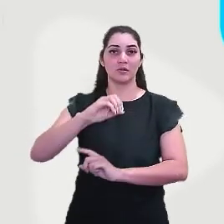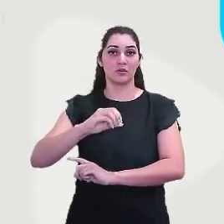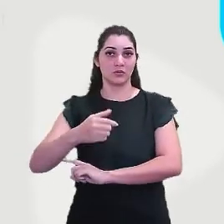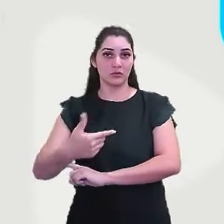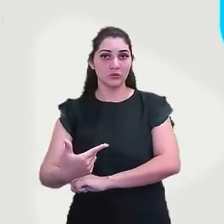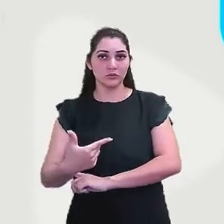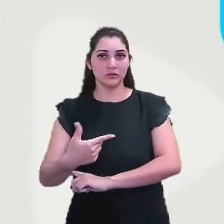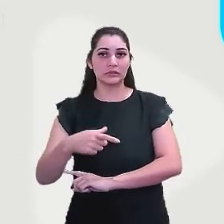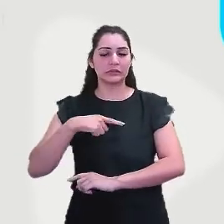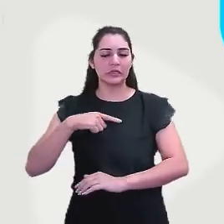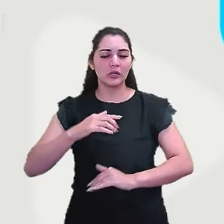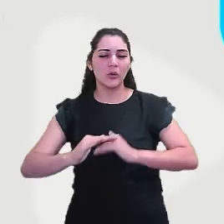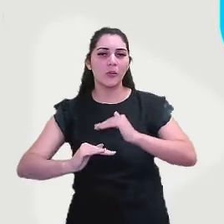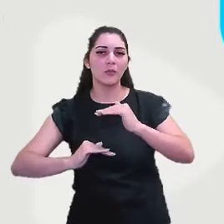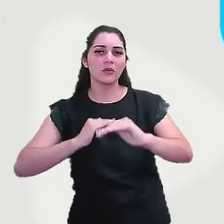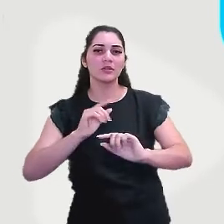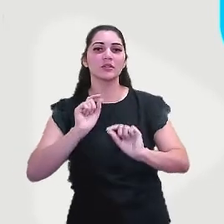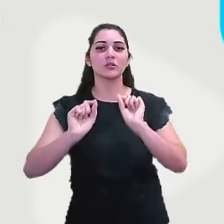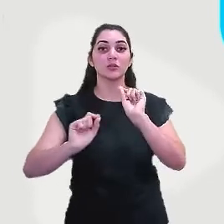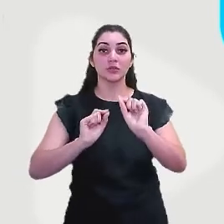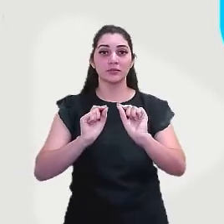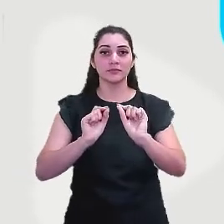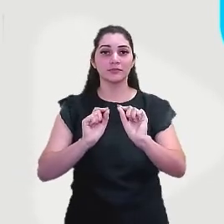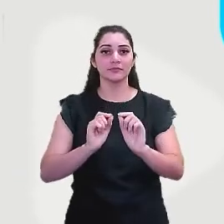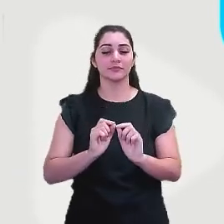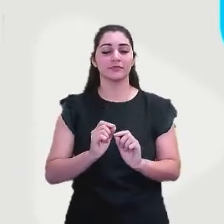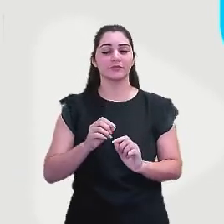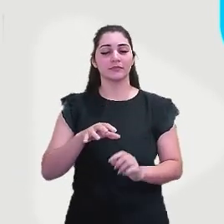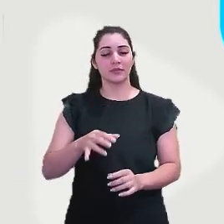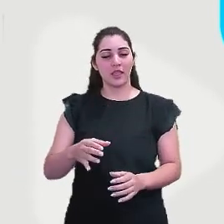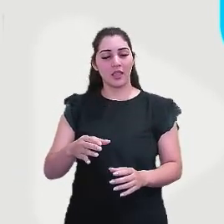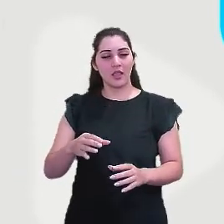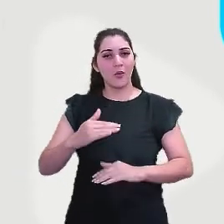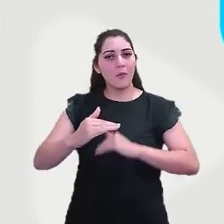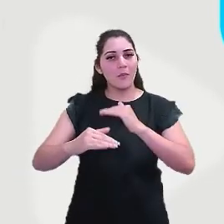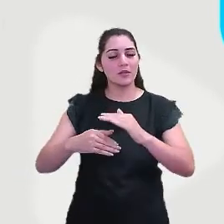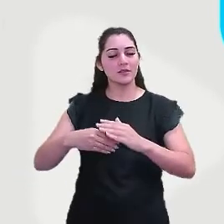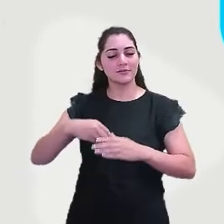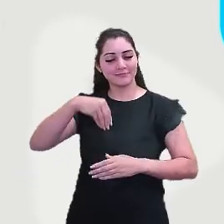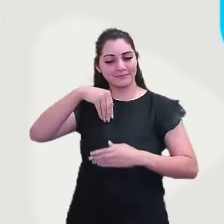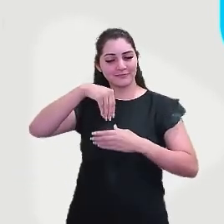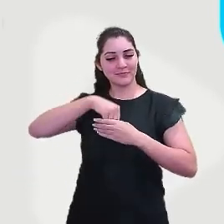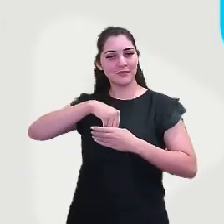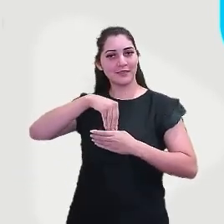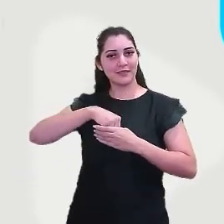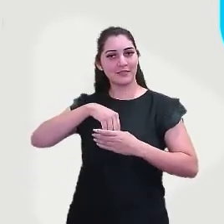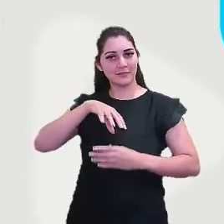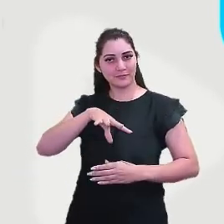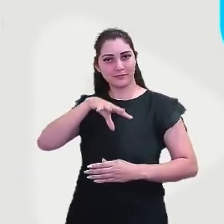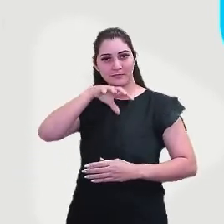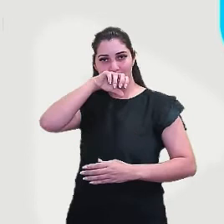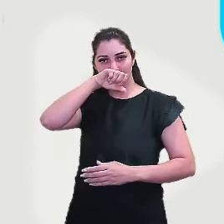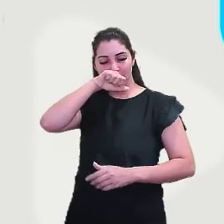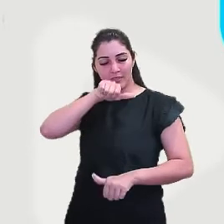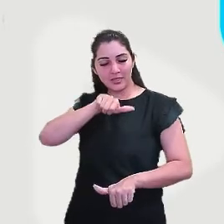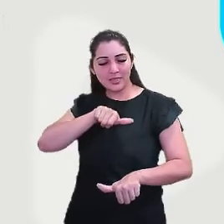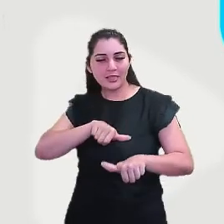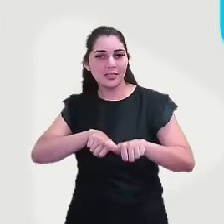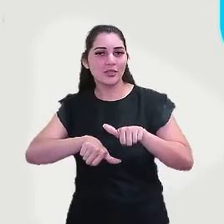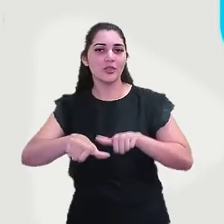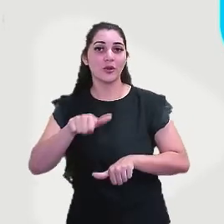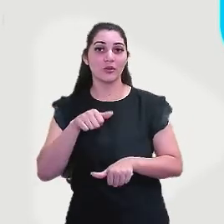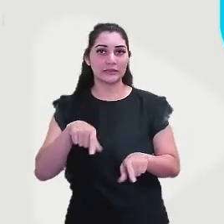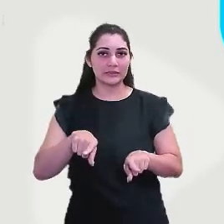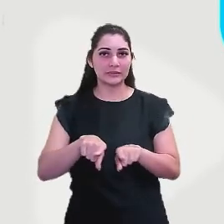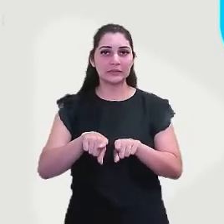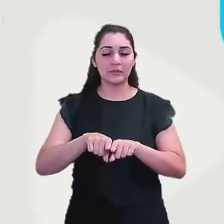esse processo que vocês estão vendo aí, ó, processo de entrada nesse sistema a partir de um processo de difusão. E também